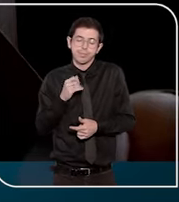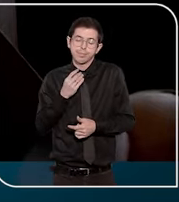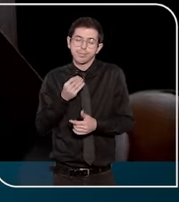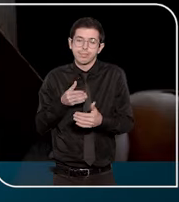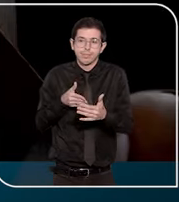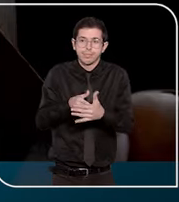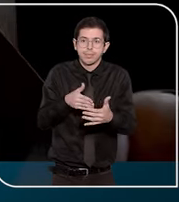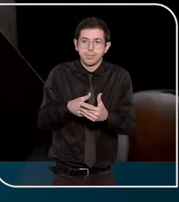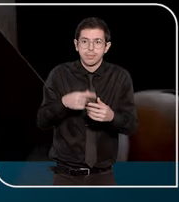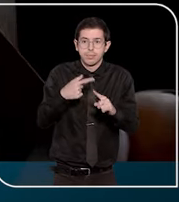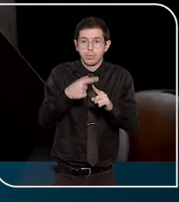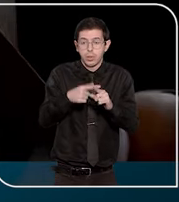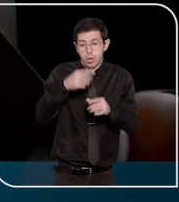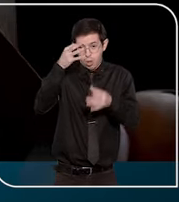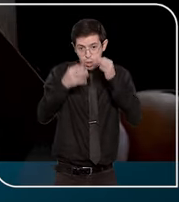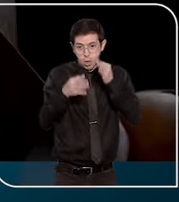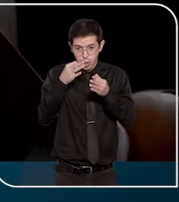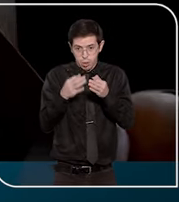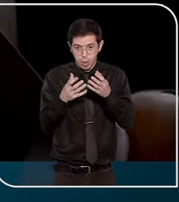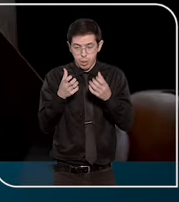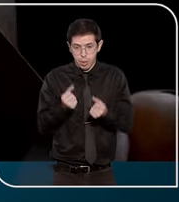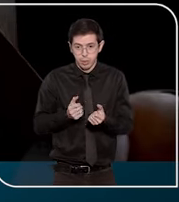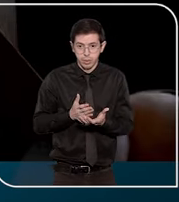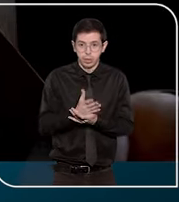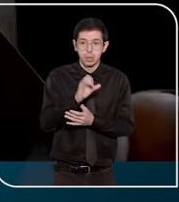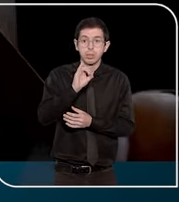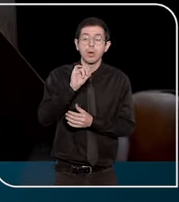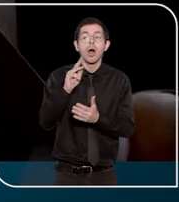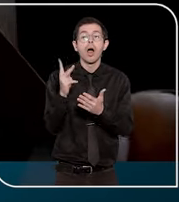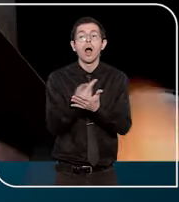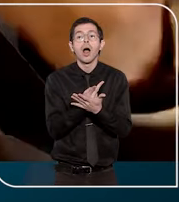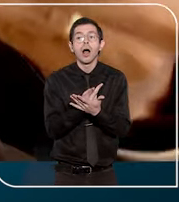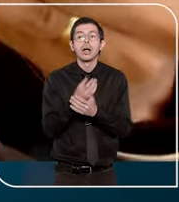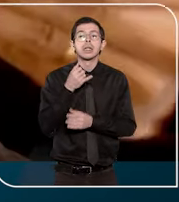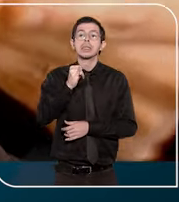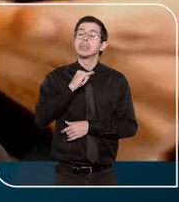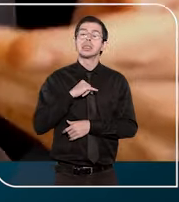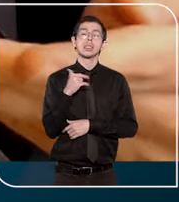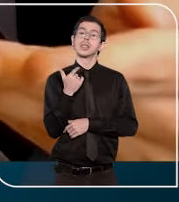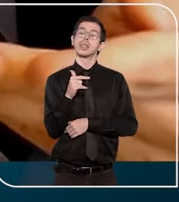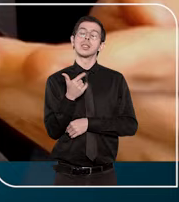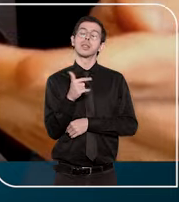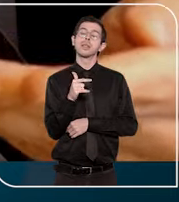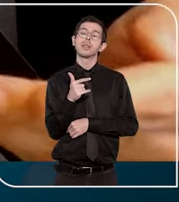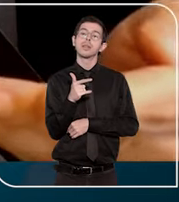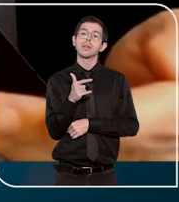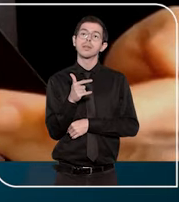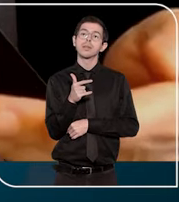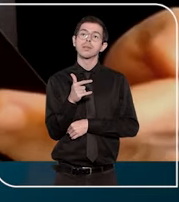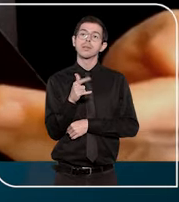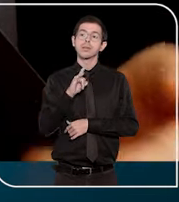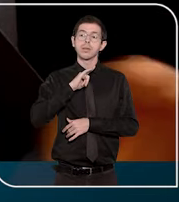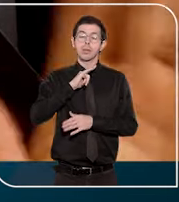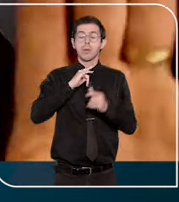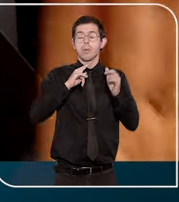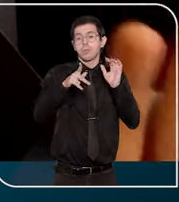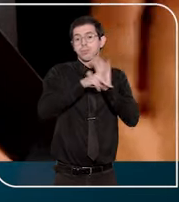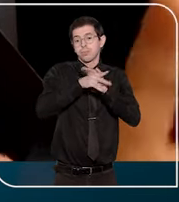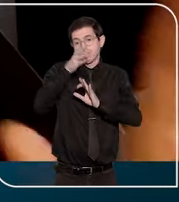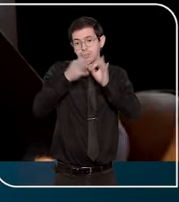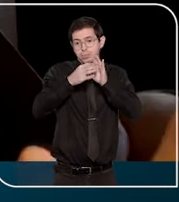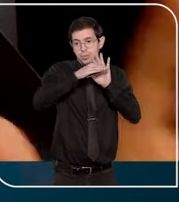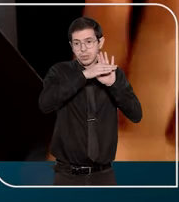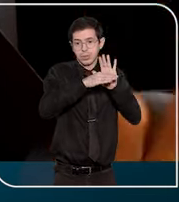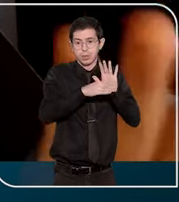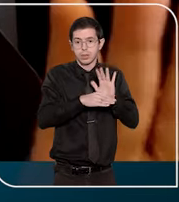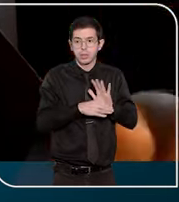de admissibilidade só vai acontecer se não houver o juízo de conformidade, quer dizer,